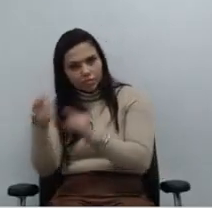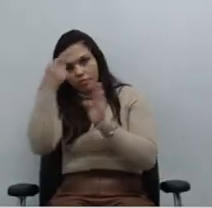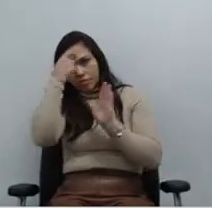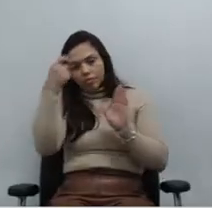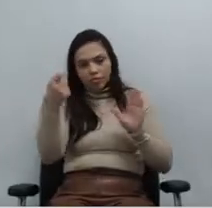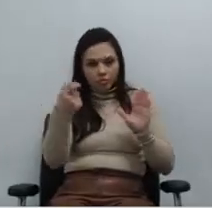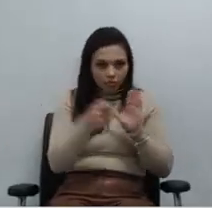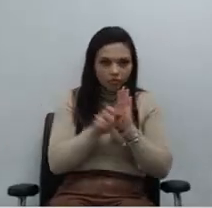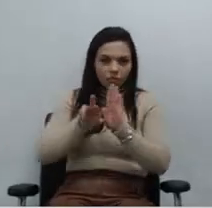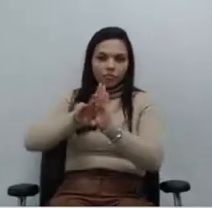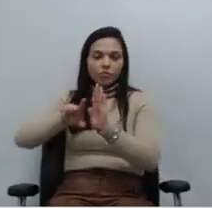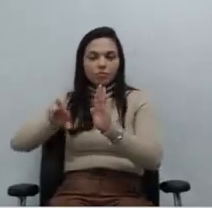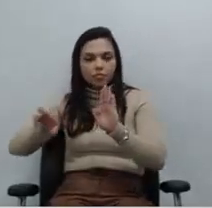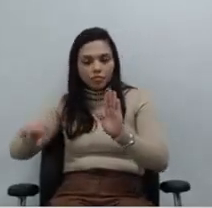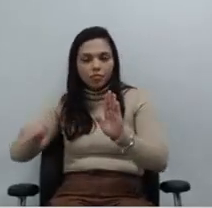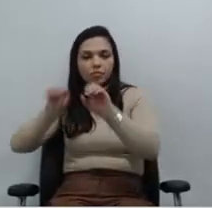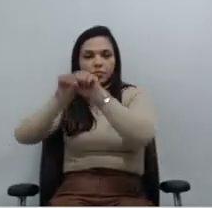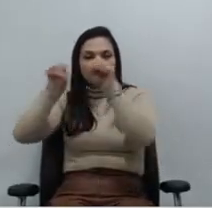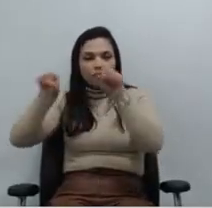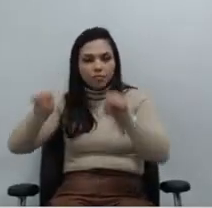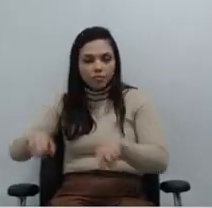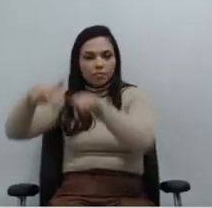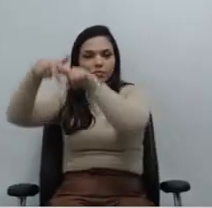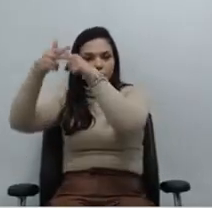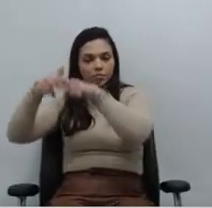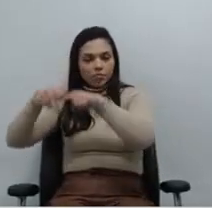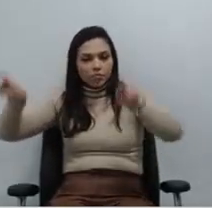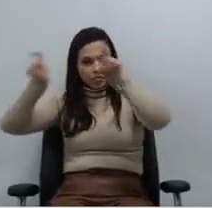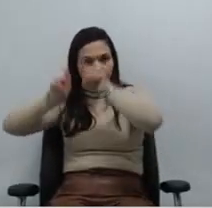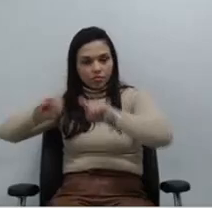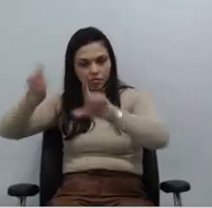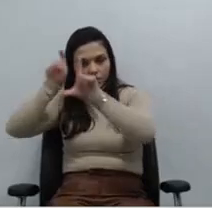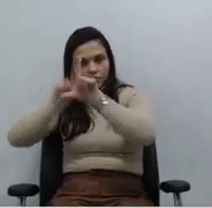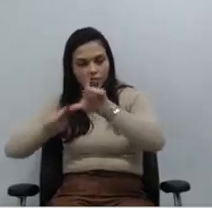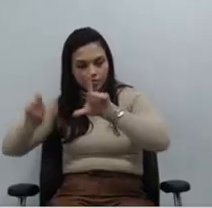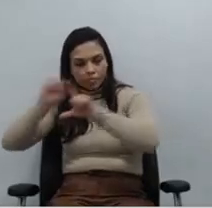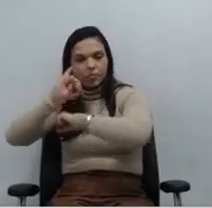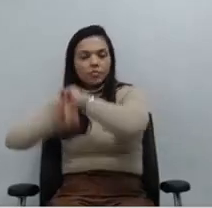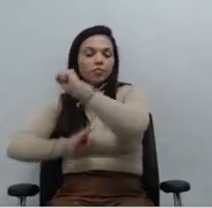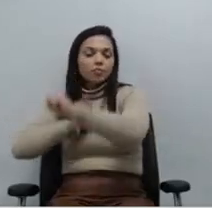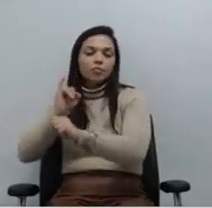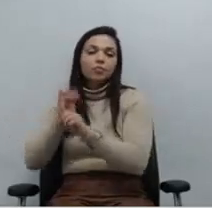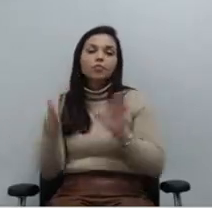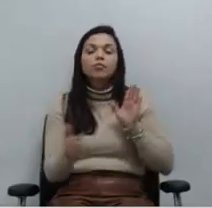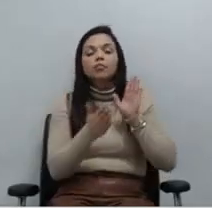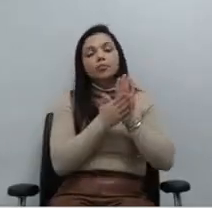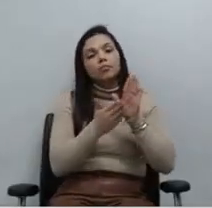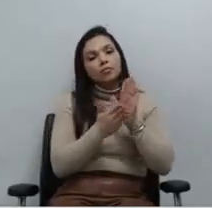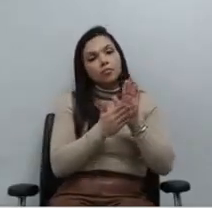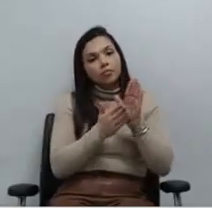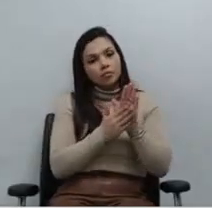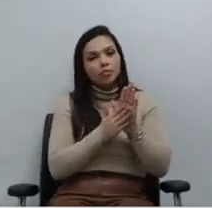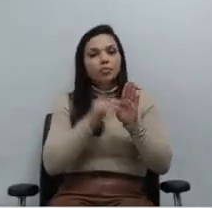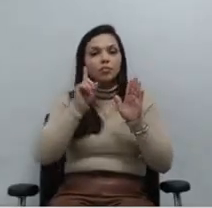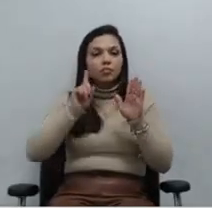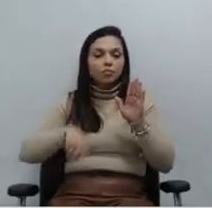artificial, multifuncionalidade, ferramentas digitais, entre outras. A proposta ela faz uma referência ao Plano